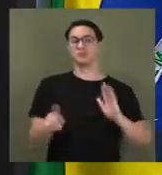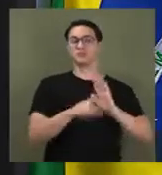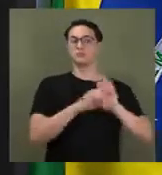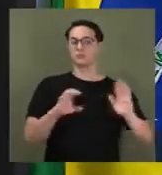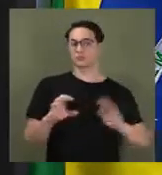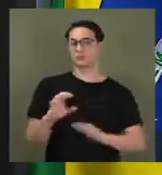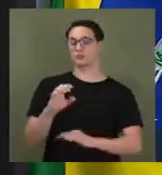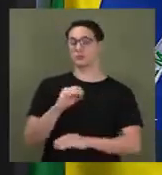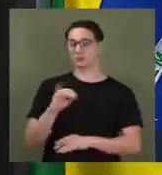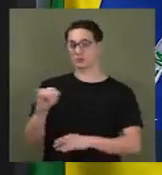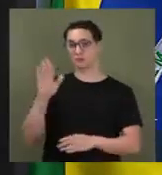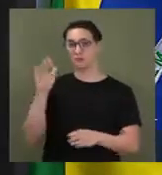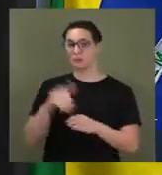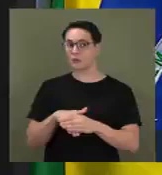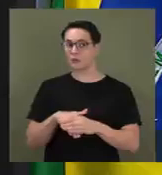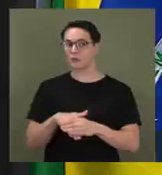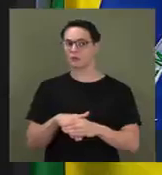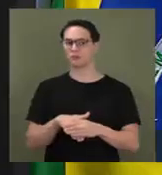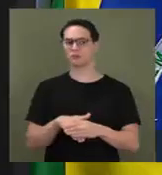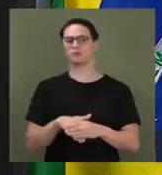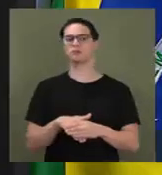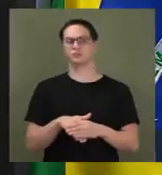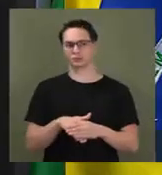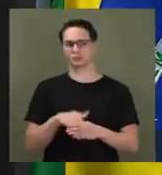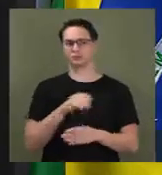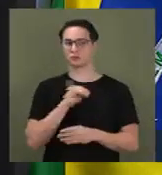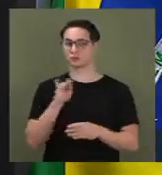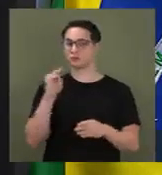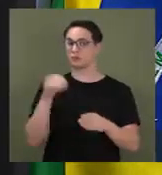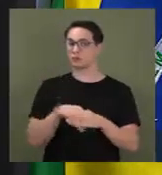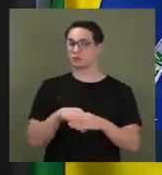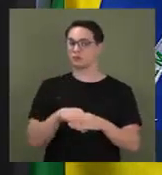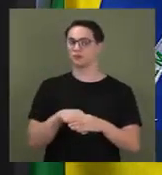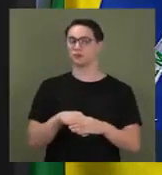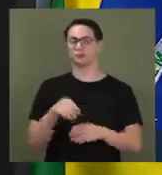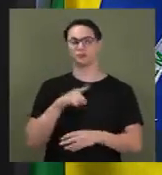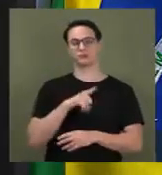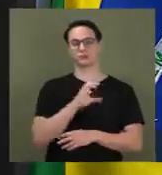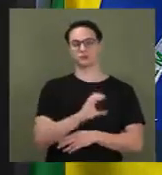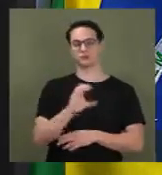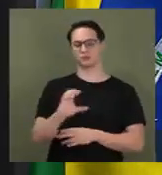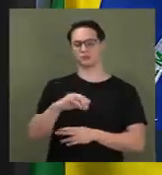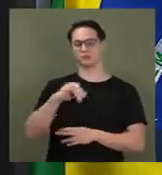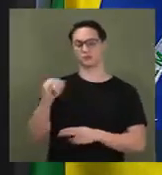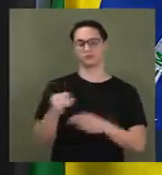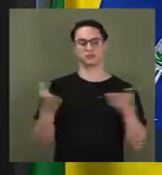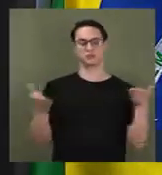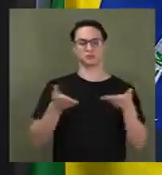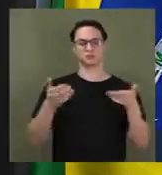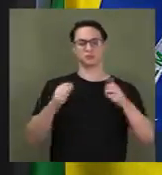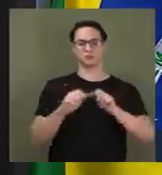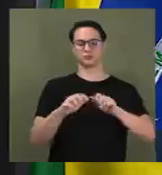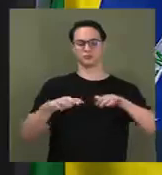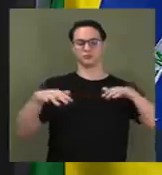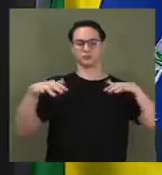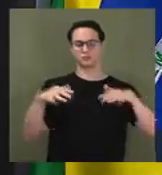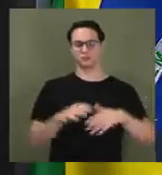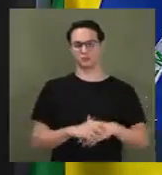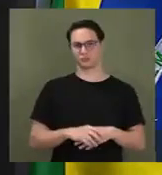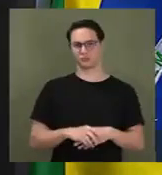sendo votada, a PEC votada na CCJ e hoje no plenário,